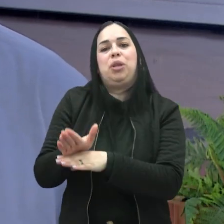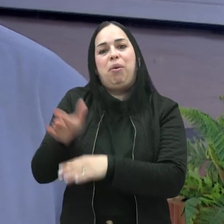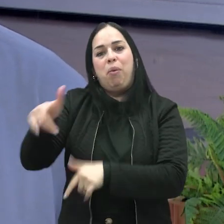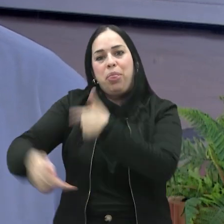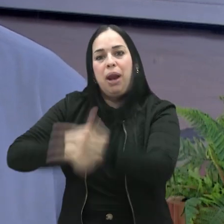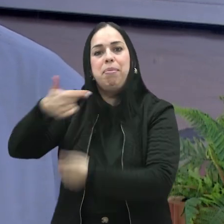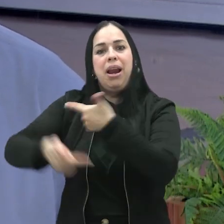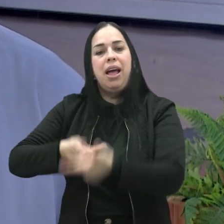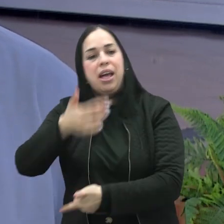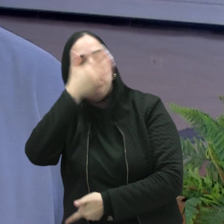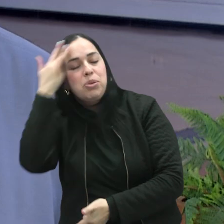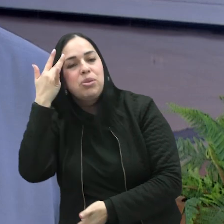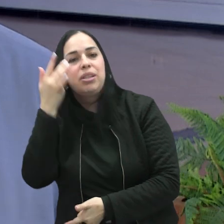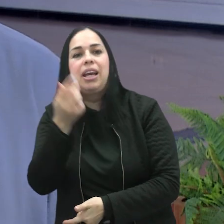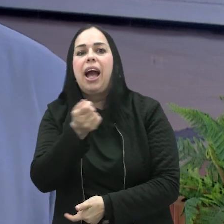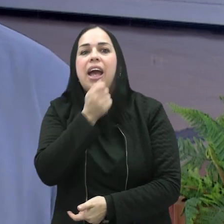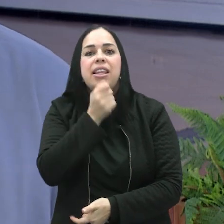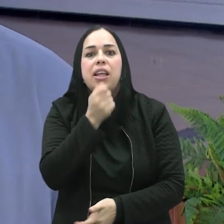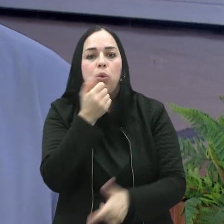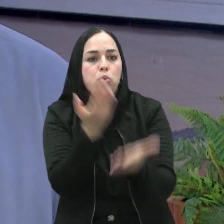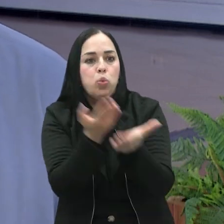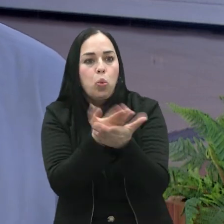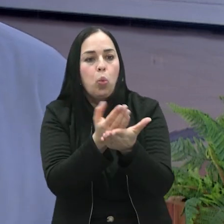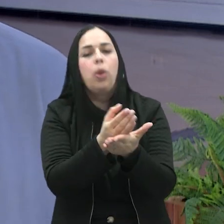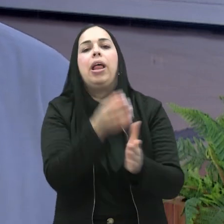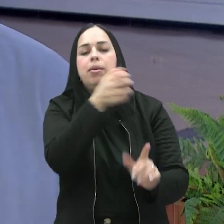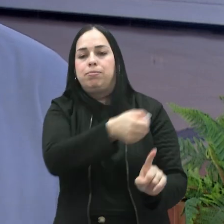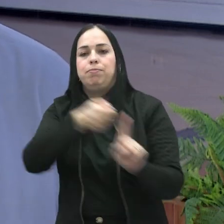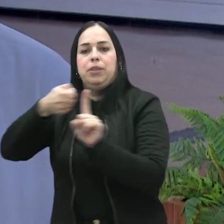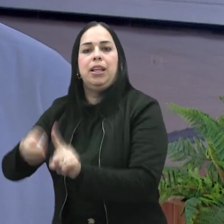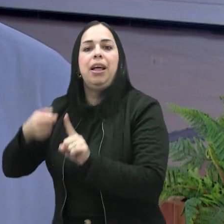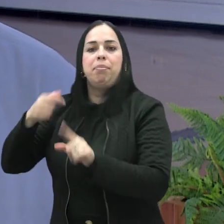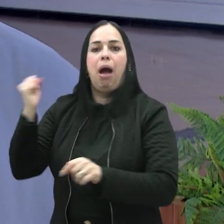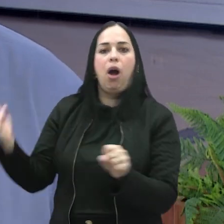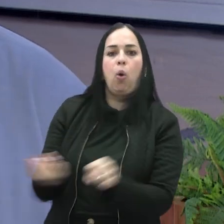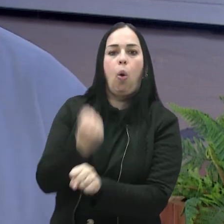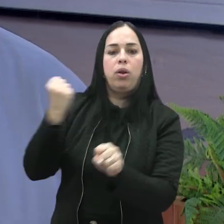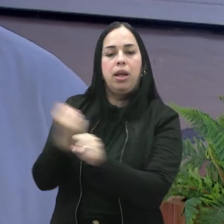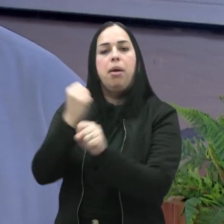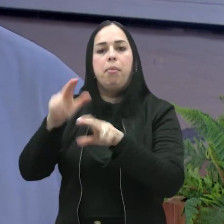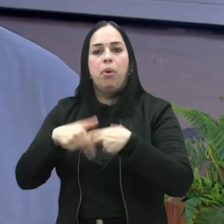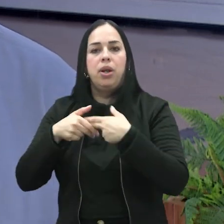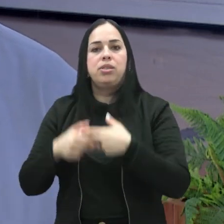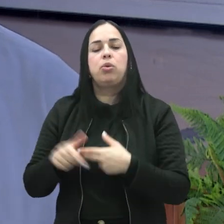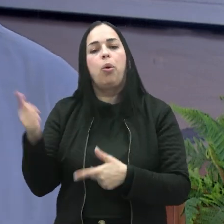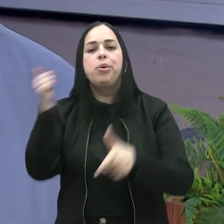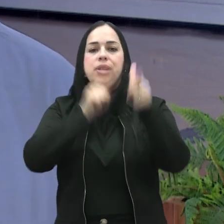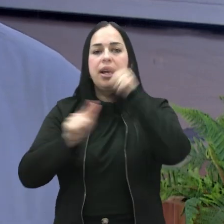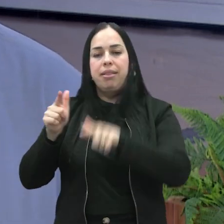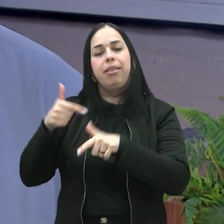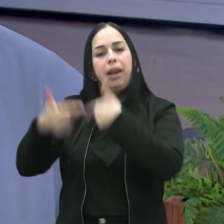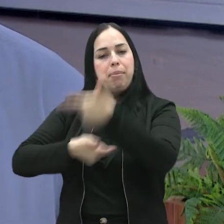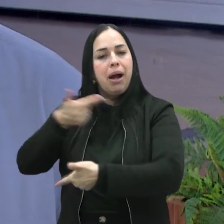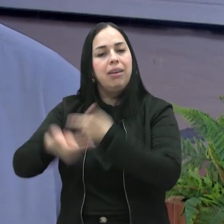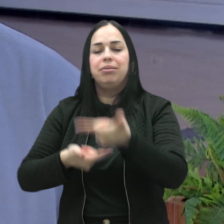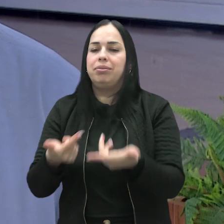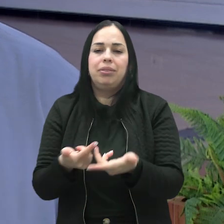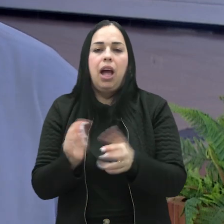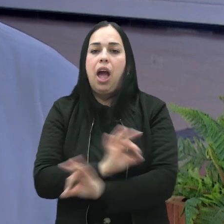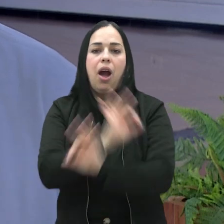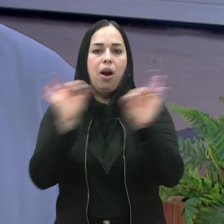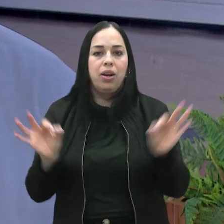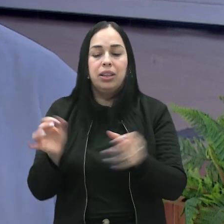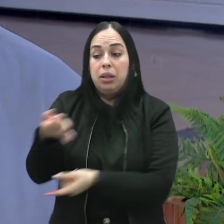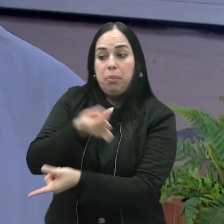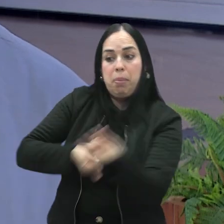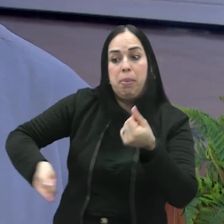principalmente para aquelas pessoas que não têm escolaridade, né? Isso é muito importante, né? Então a construção civil emprega essas pessoas. Então